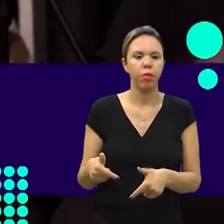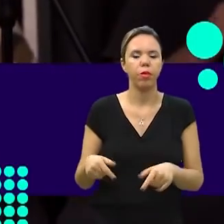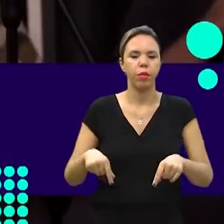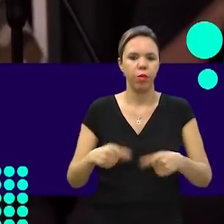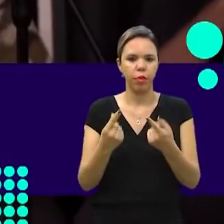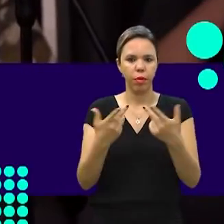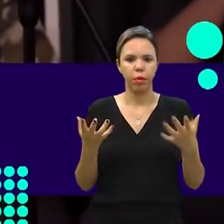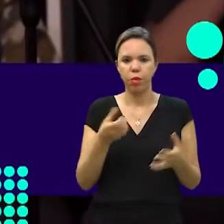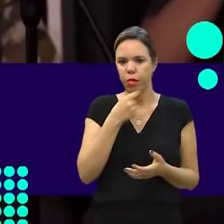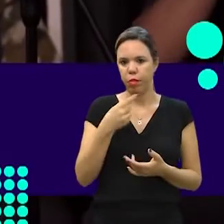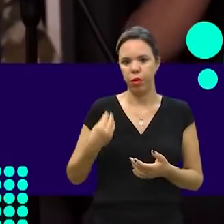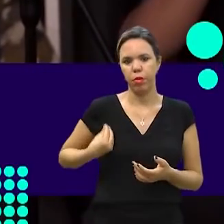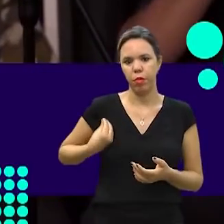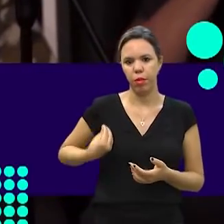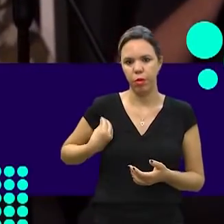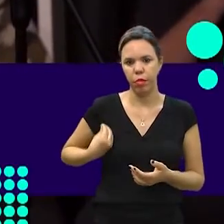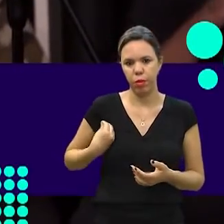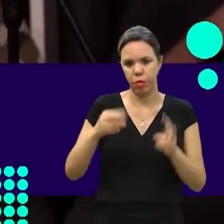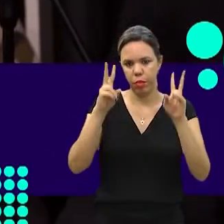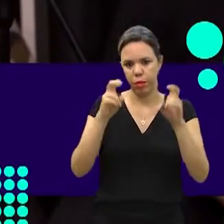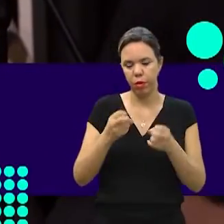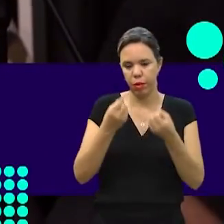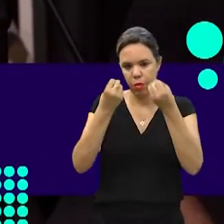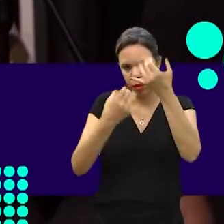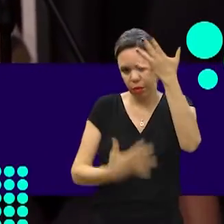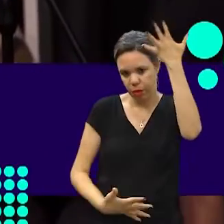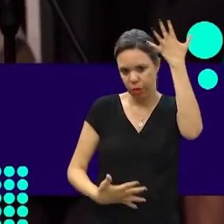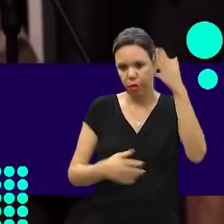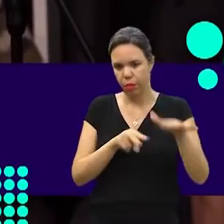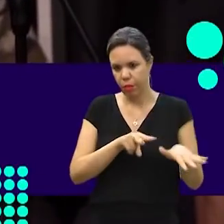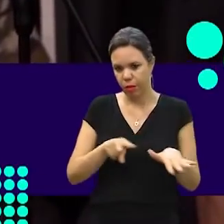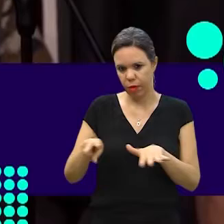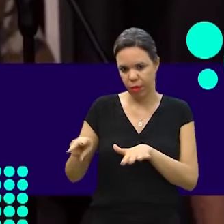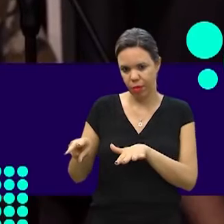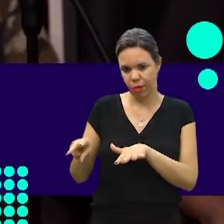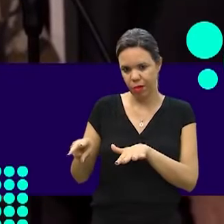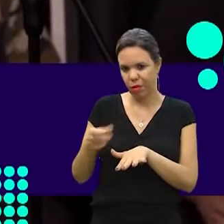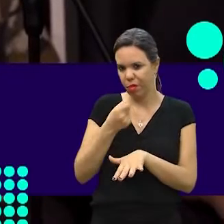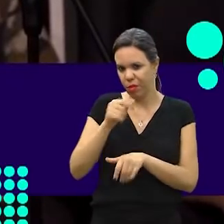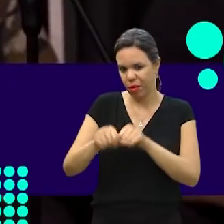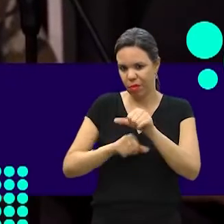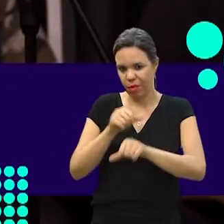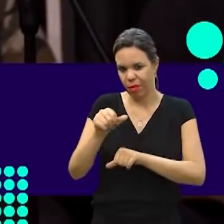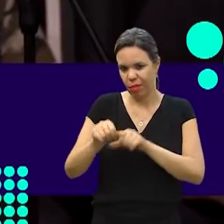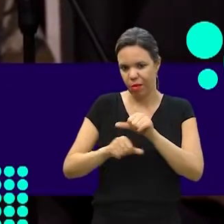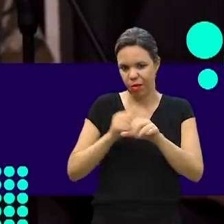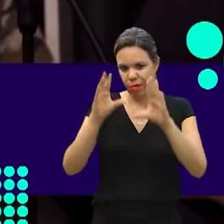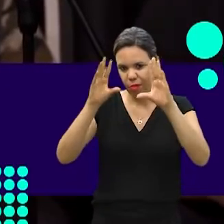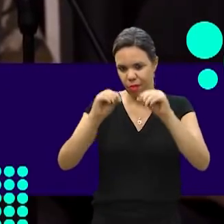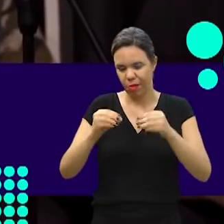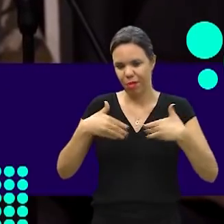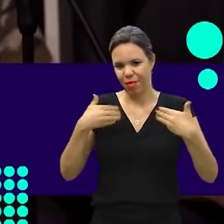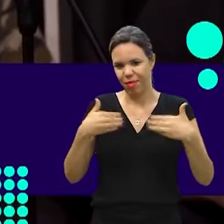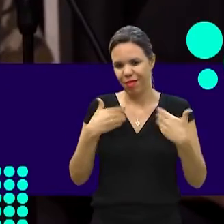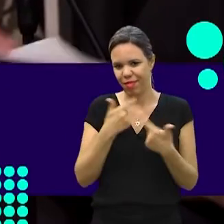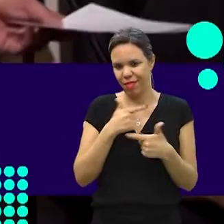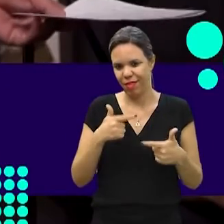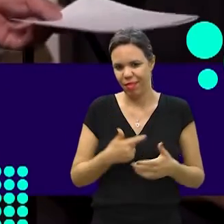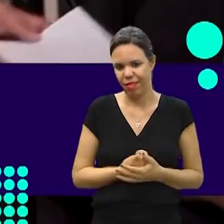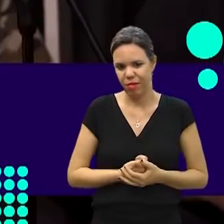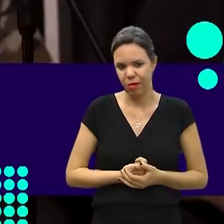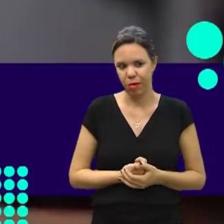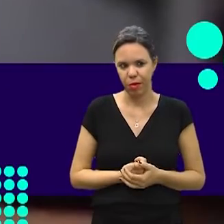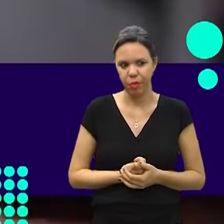tradicional desafio comédia ao vivo. Assuntos mais comentados da semana viram piadas, tornando a noite ainda